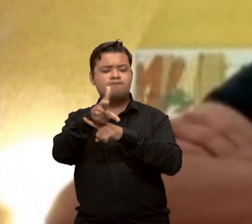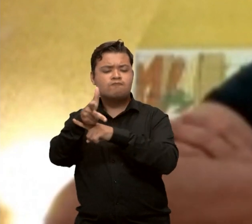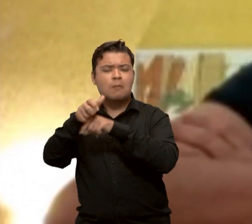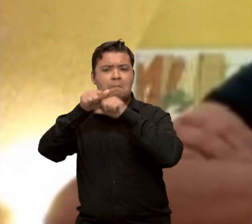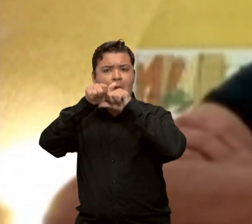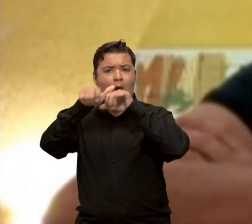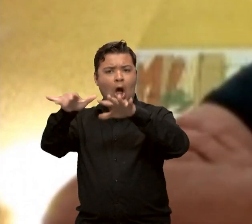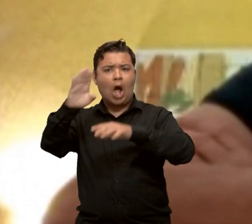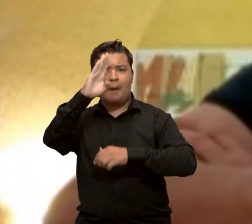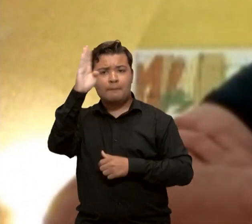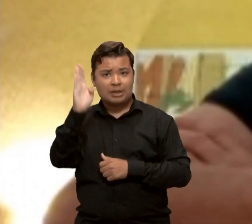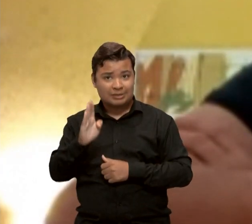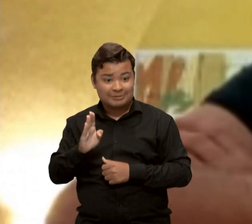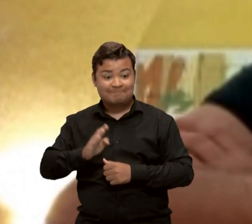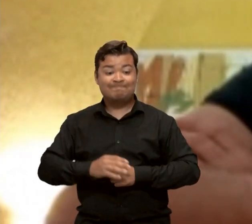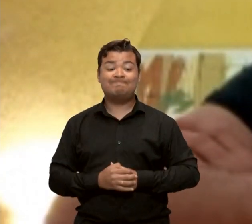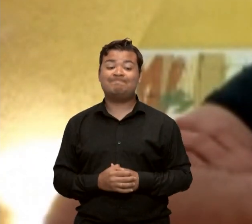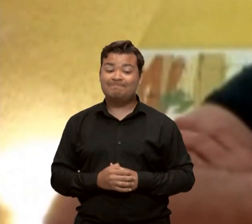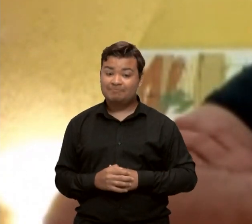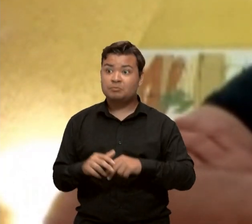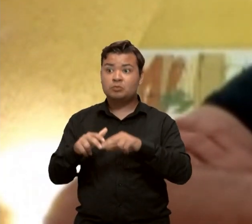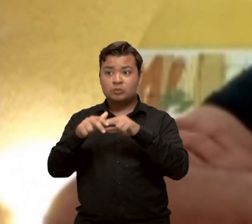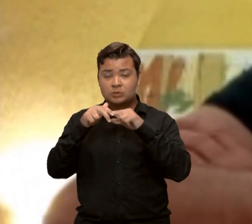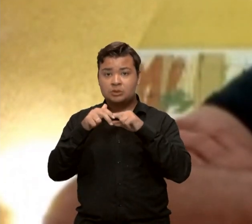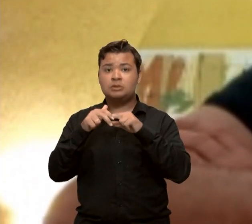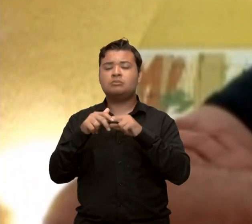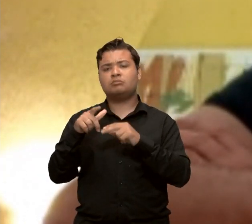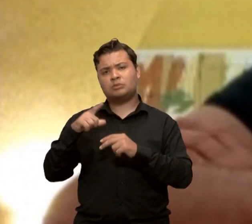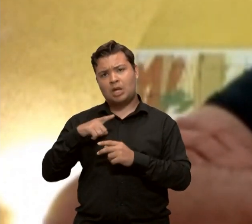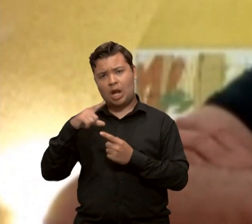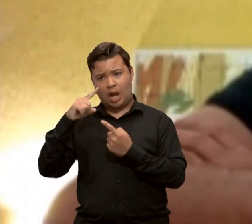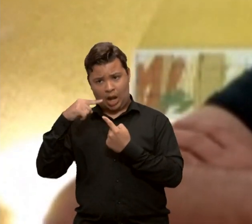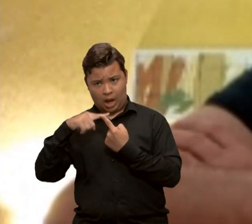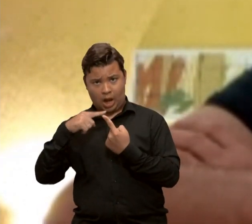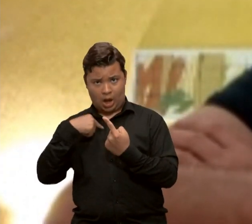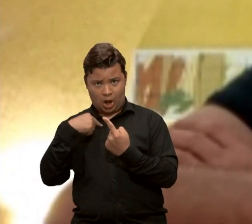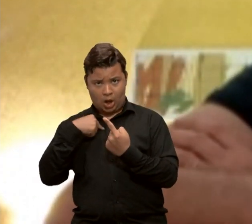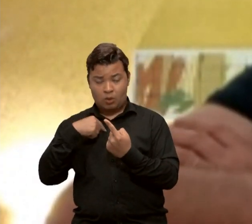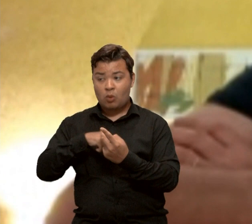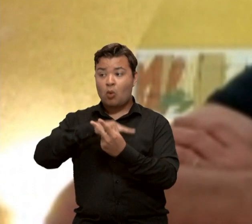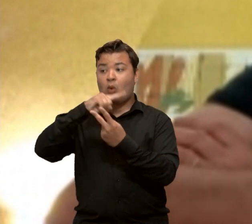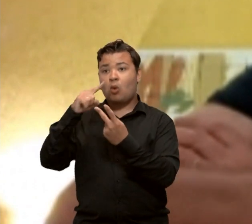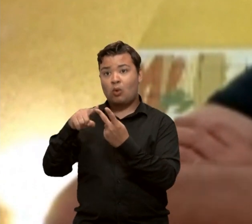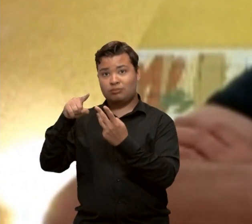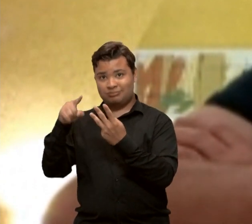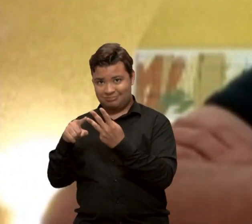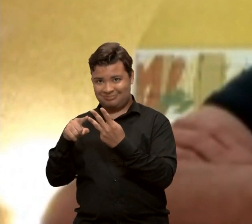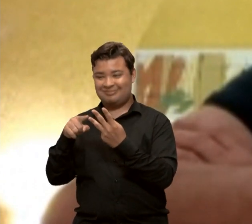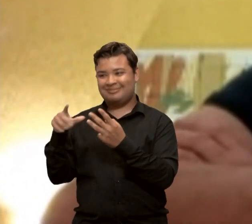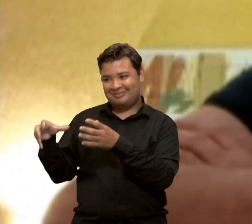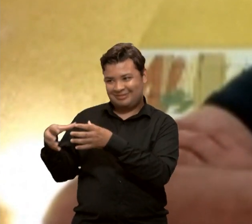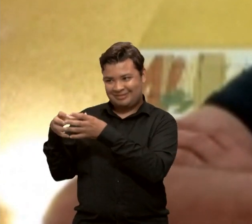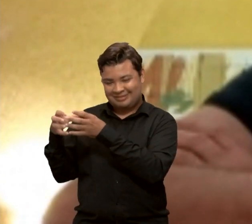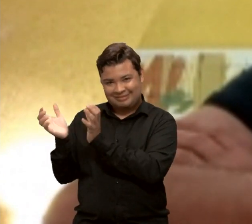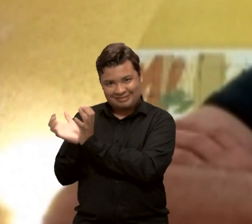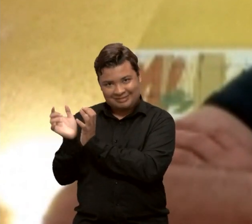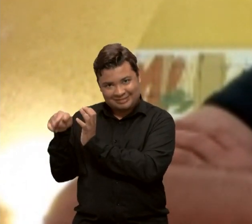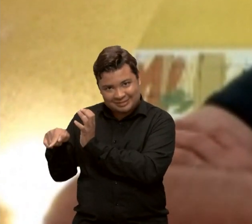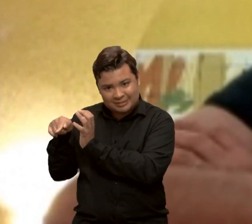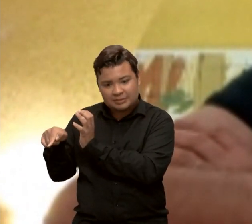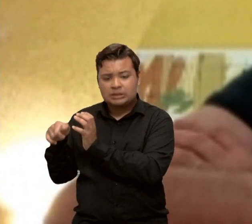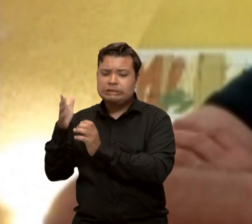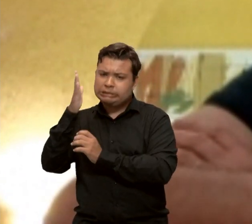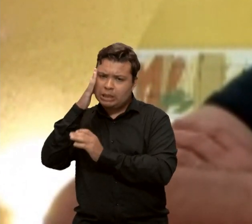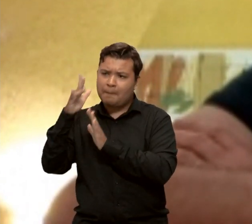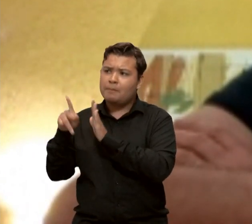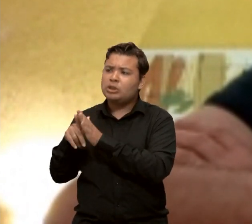chama atenção. Nessa oportunidade, eu e mais 2 jogadores da Ponte Preta apesar de ser clubes do interior, que